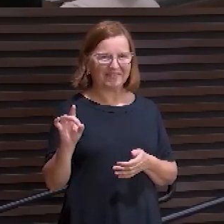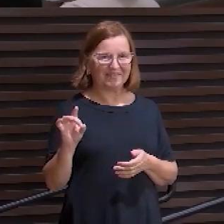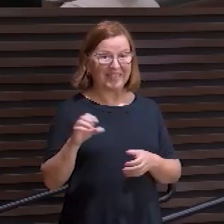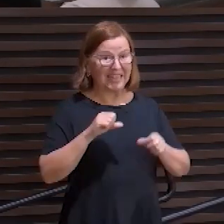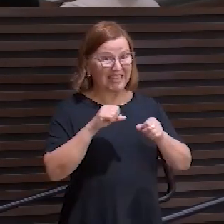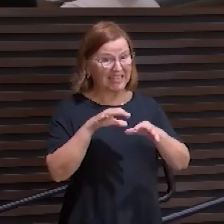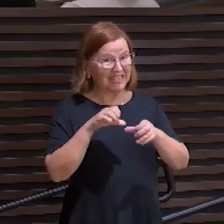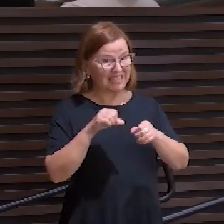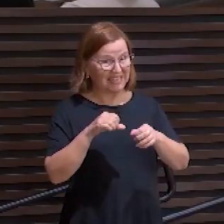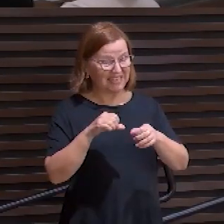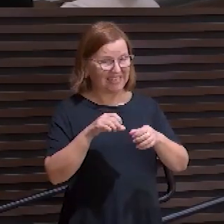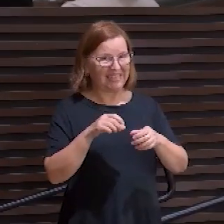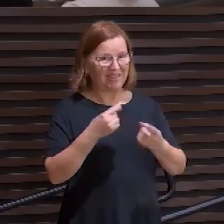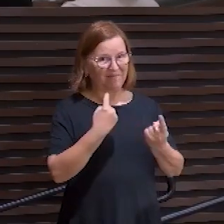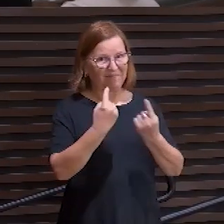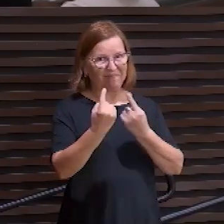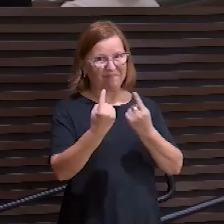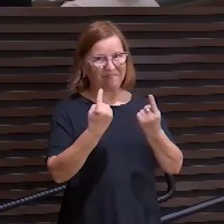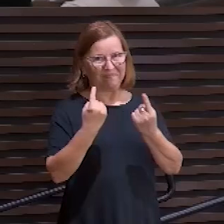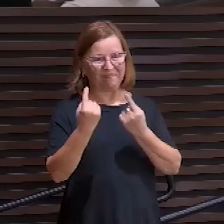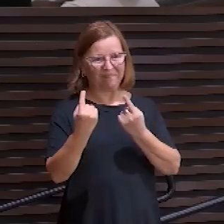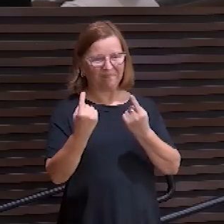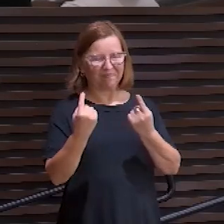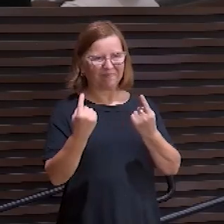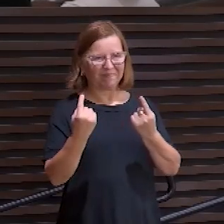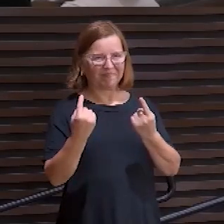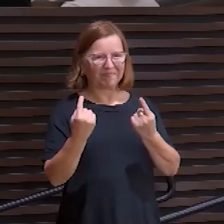ensine a cada um.